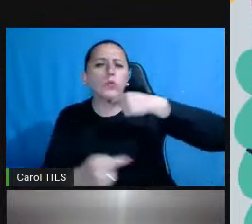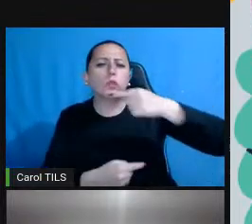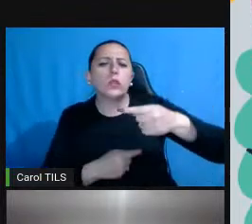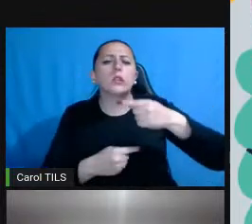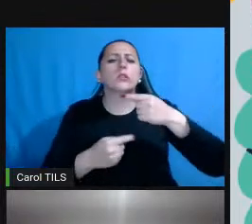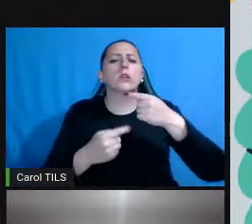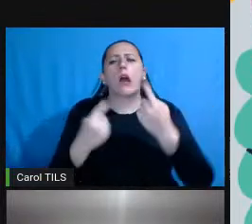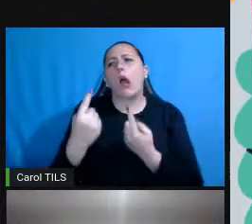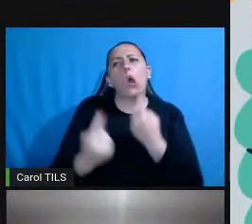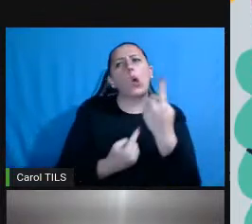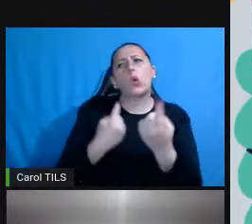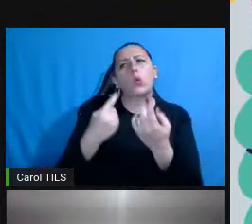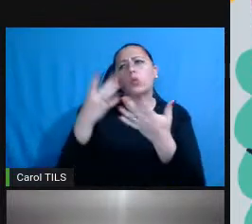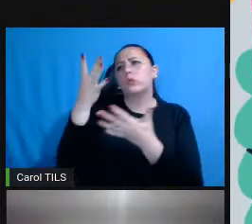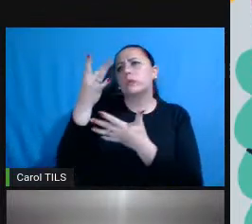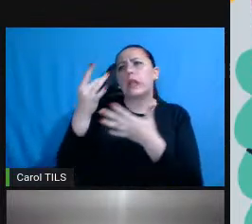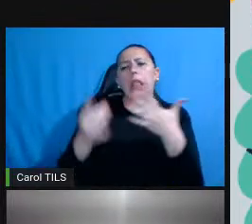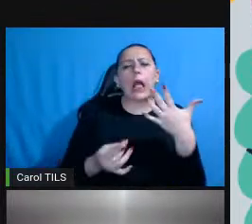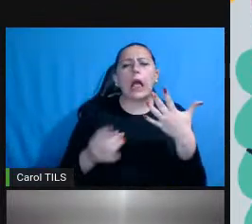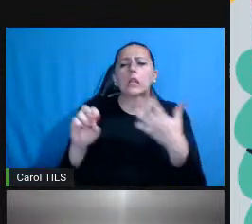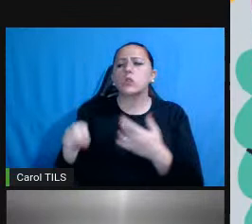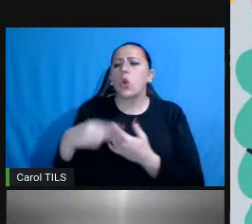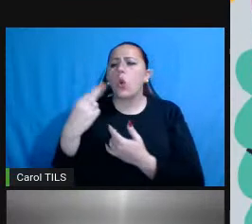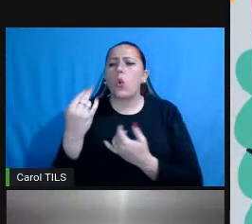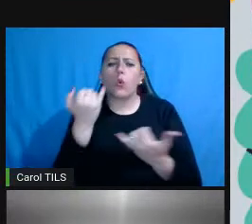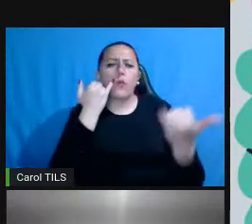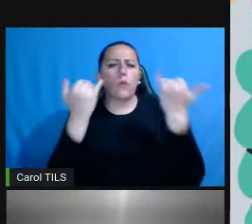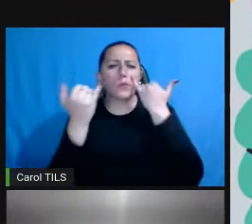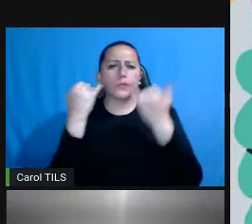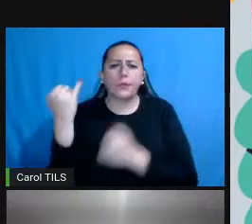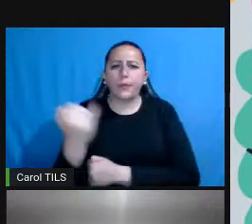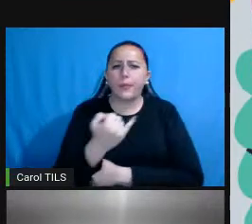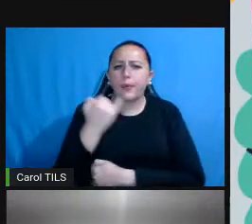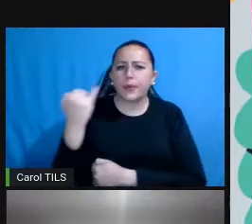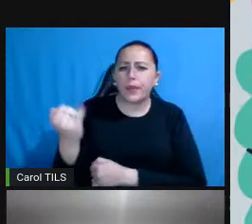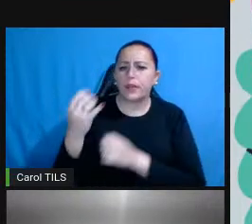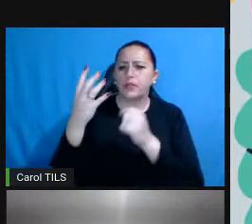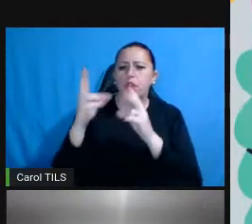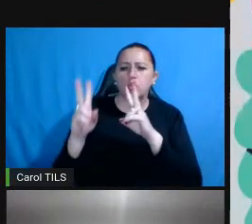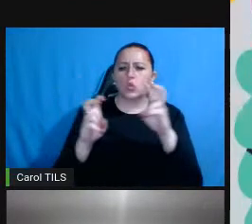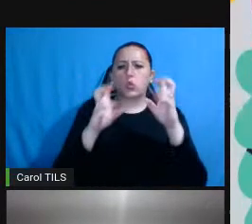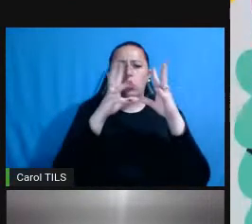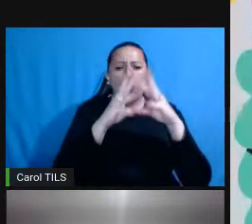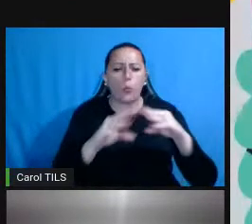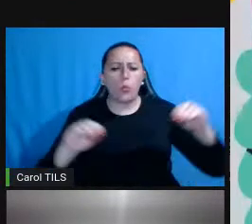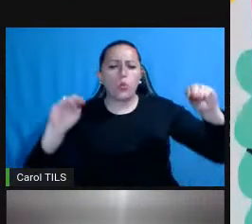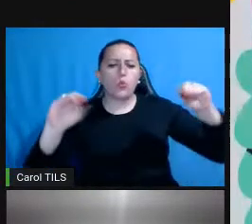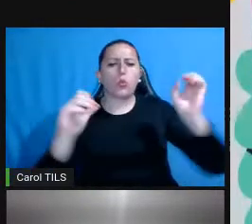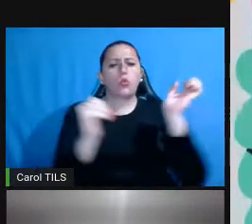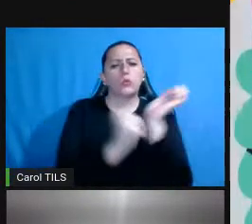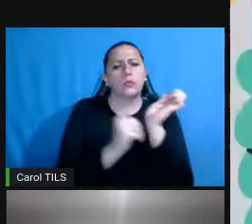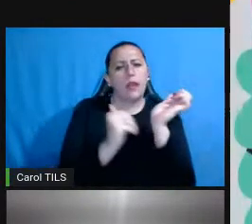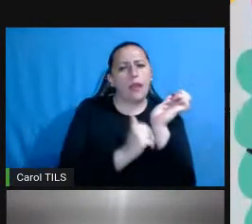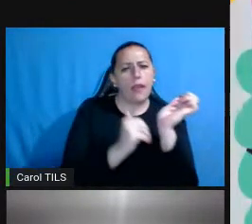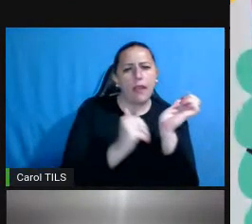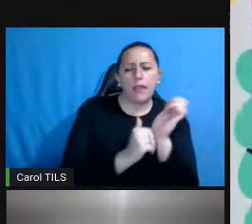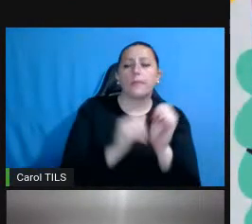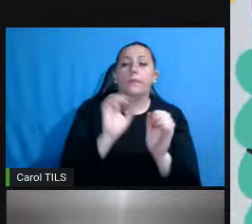algum detalhe, alguma informação importante sobre o Moodle, sobre senha do Moodle, então eles estarão aí para